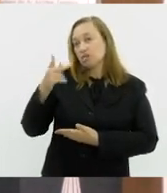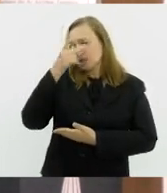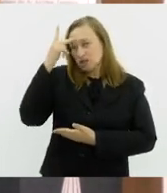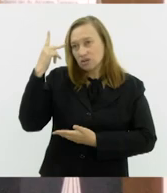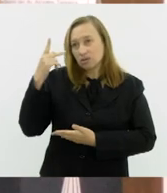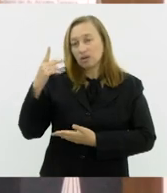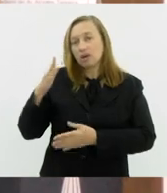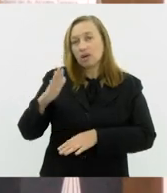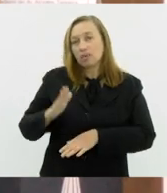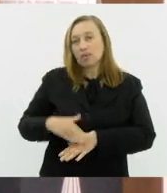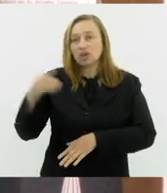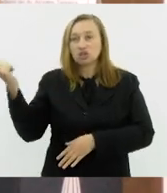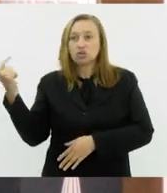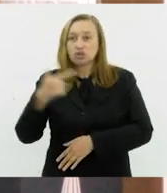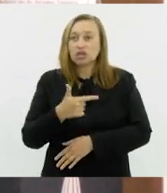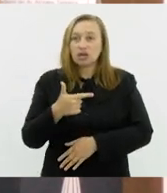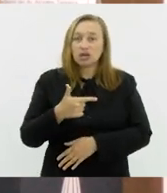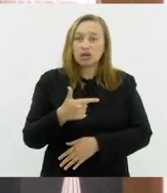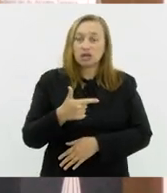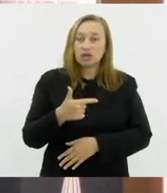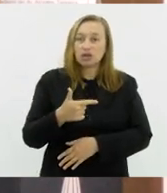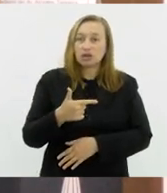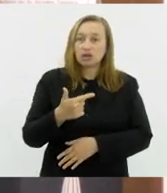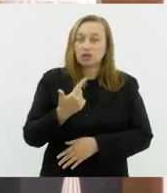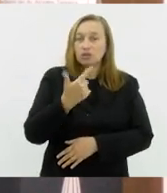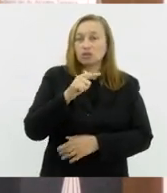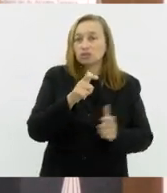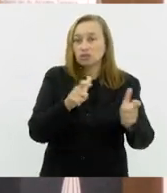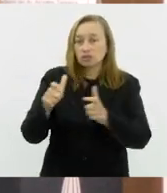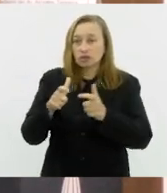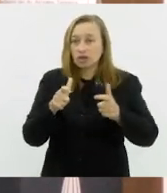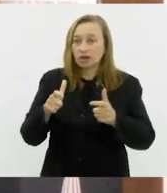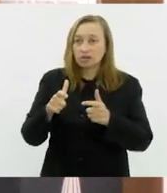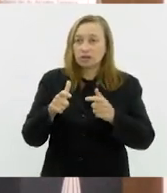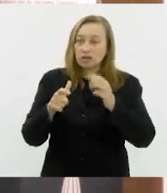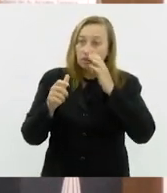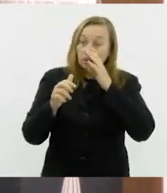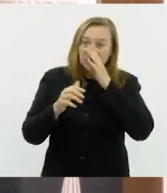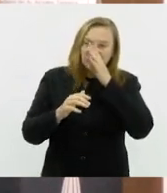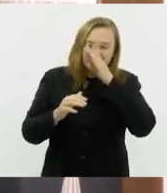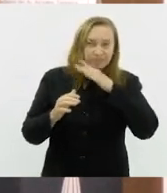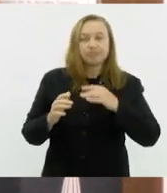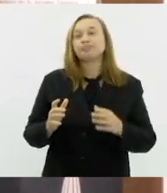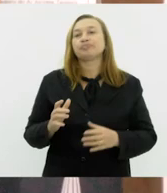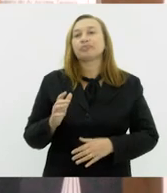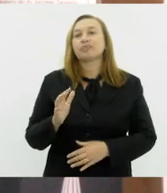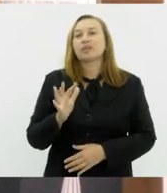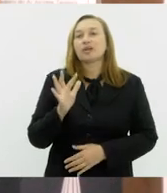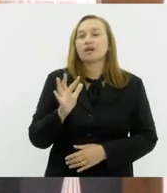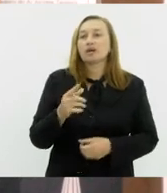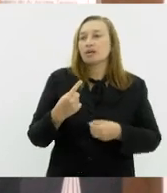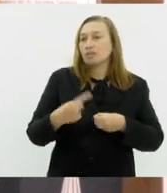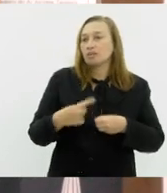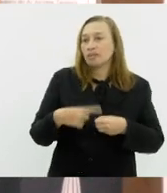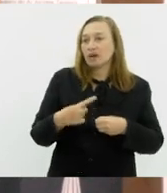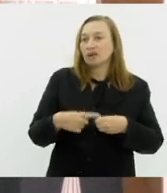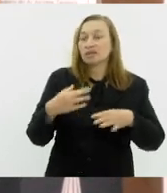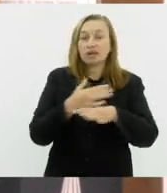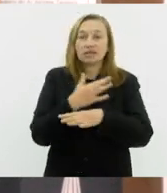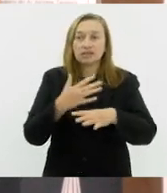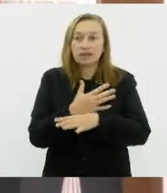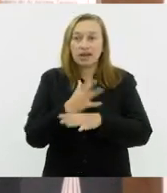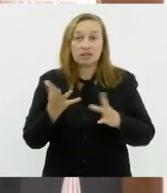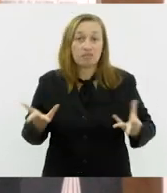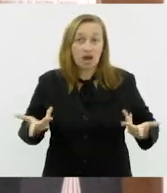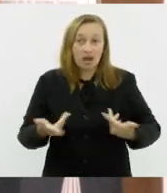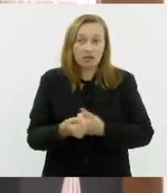dos 9 bairros da Cidade Maravilhosa, que são esses bairros que estão sendo impactados, que são a Cidade Maravilhosa, não